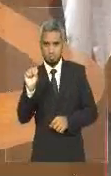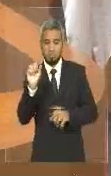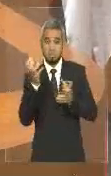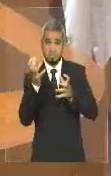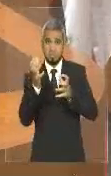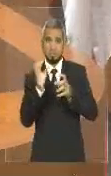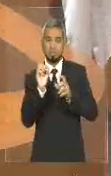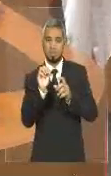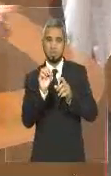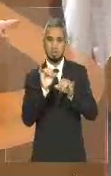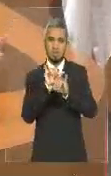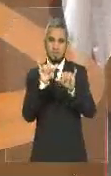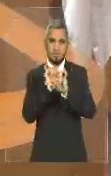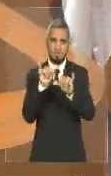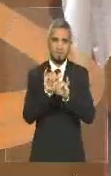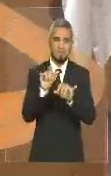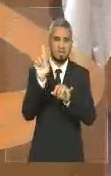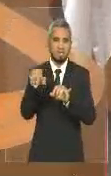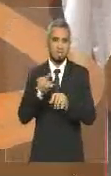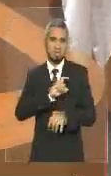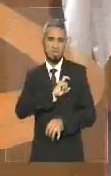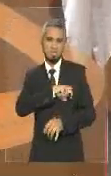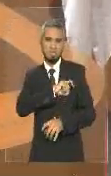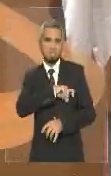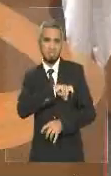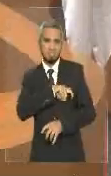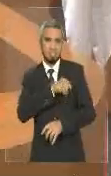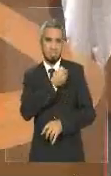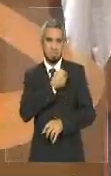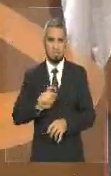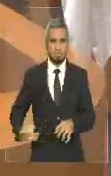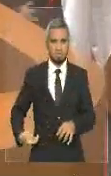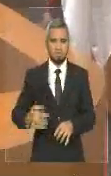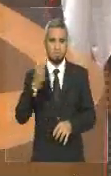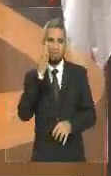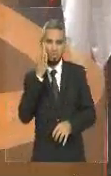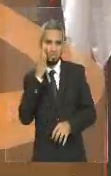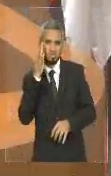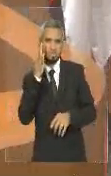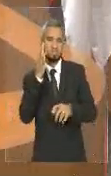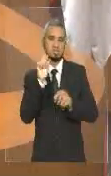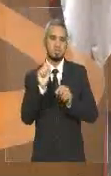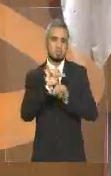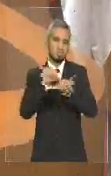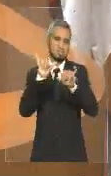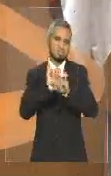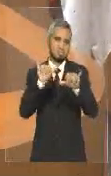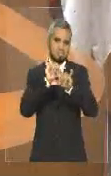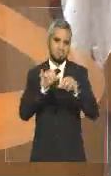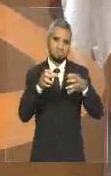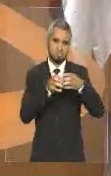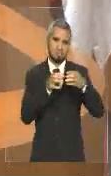ato hostil do governo para com o Maranhão e para com o empresariado.